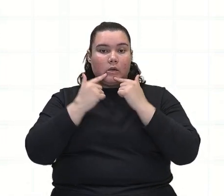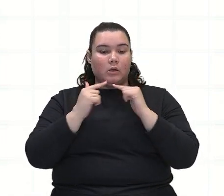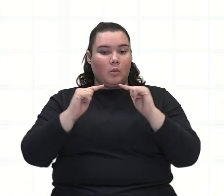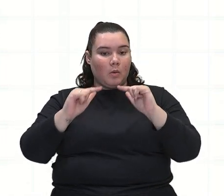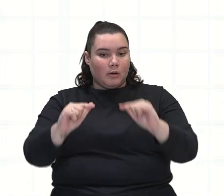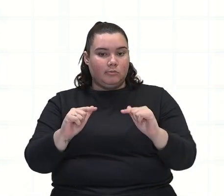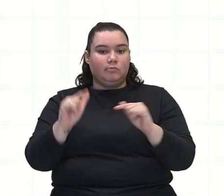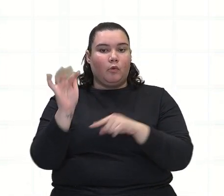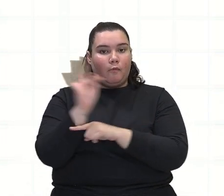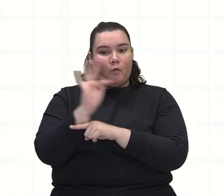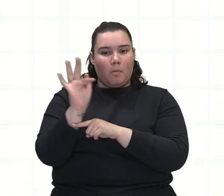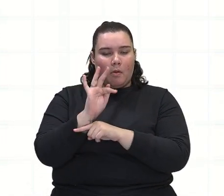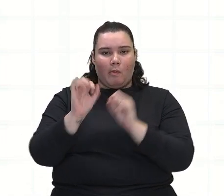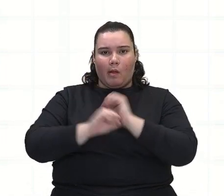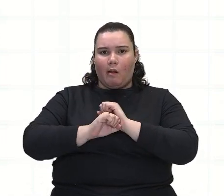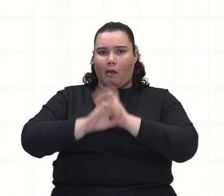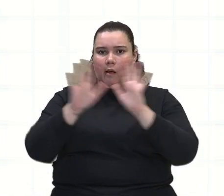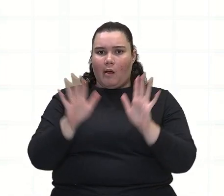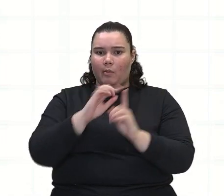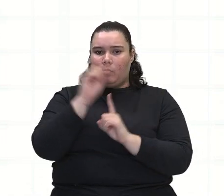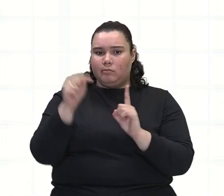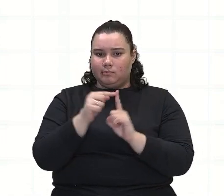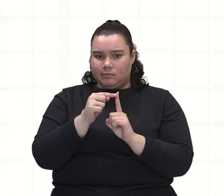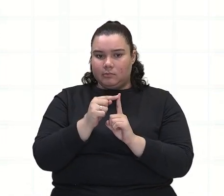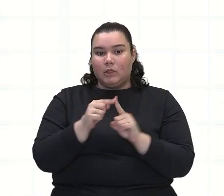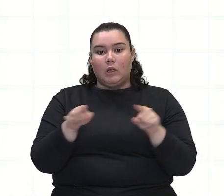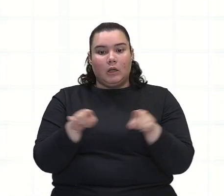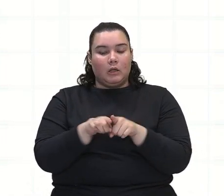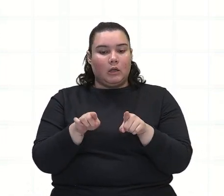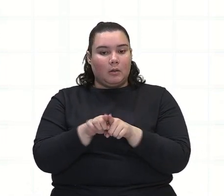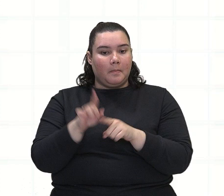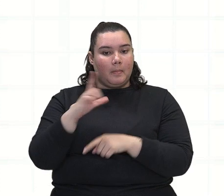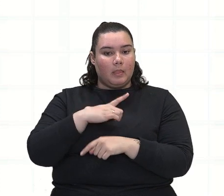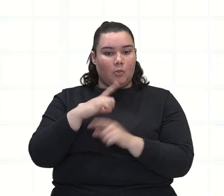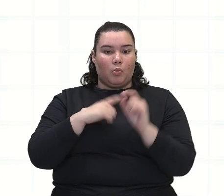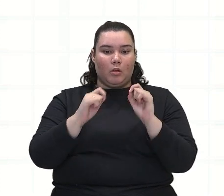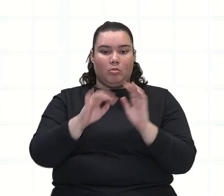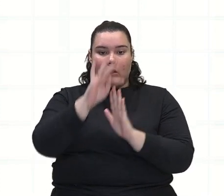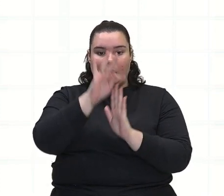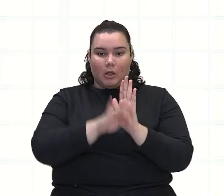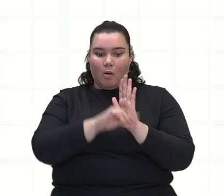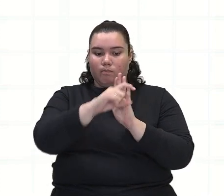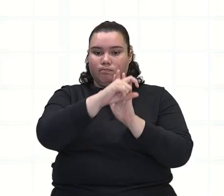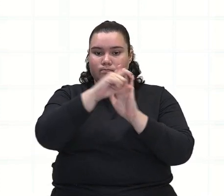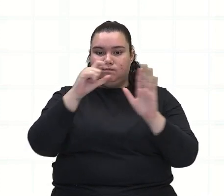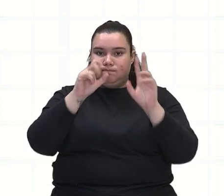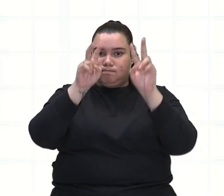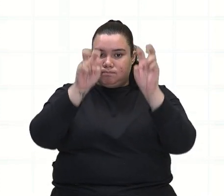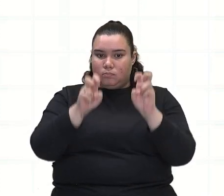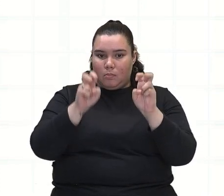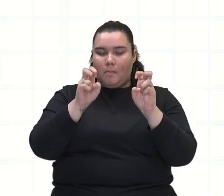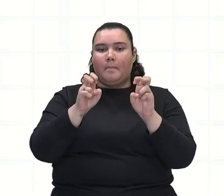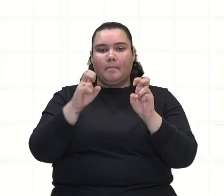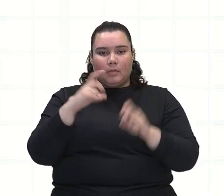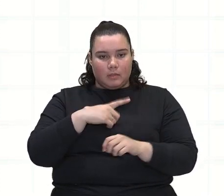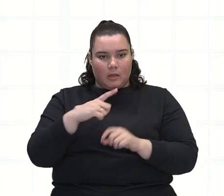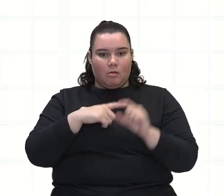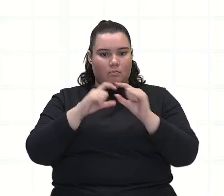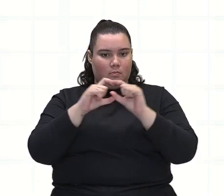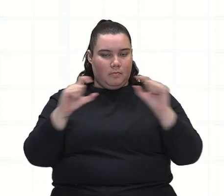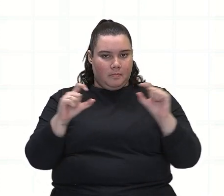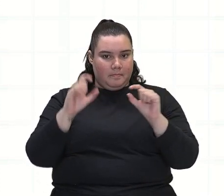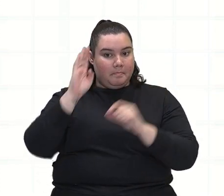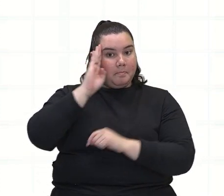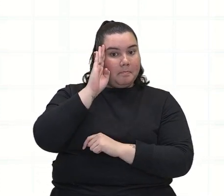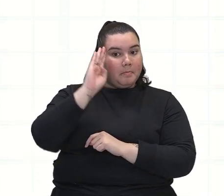tem a linguagem formal, clara e objetiva, e textos com título, né? A notícia traz um título, o